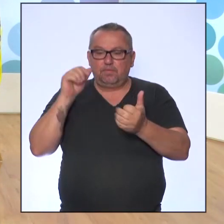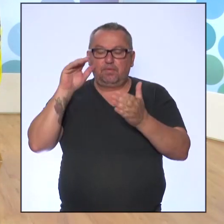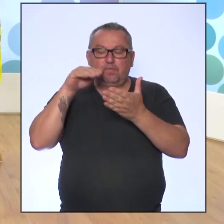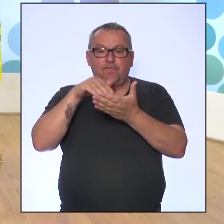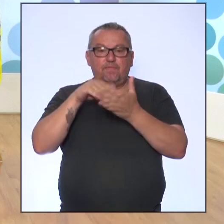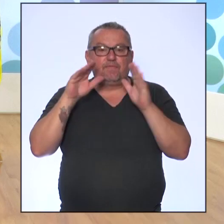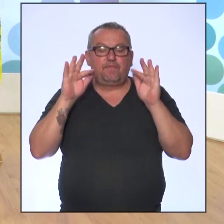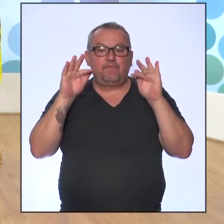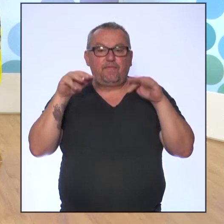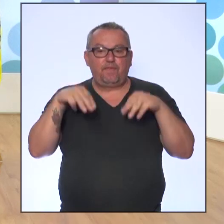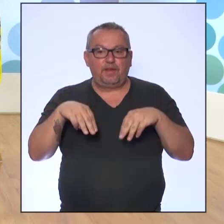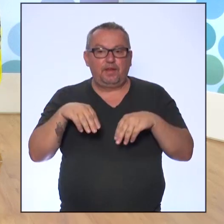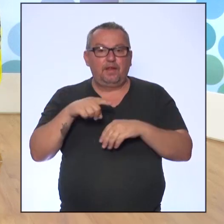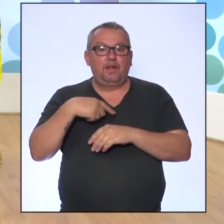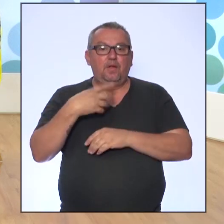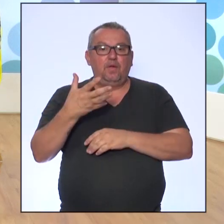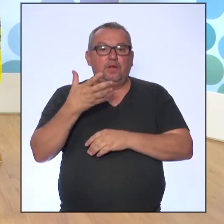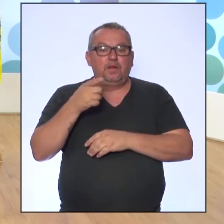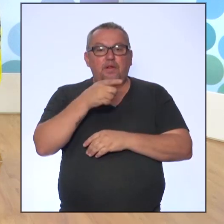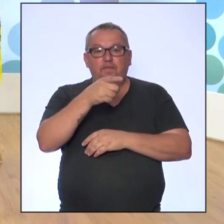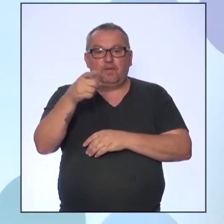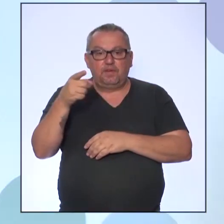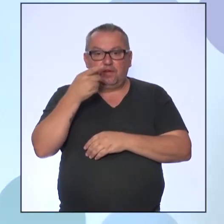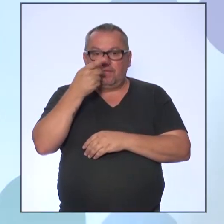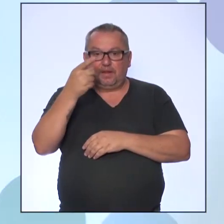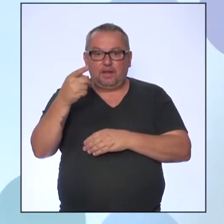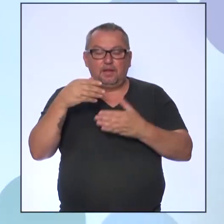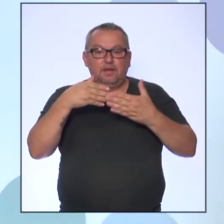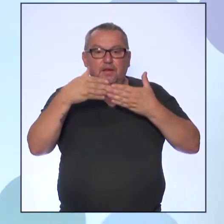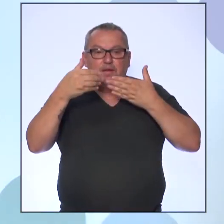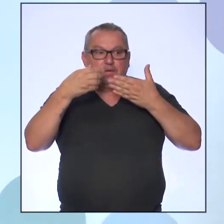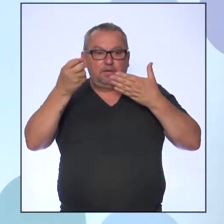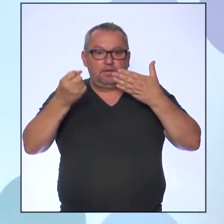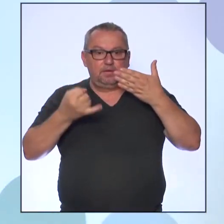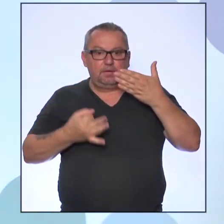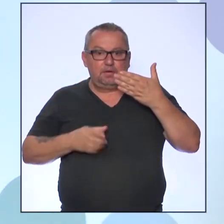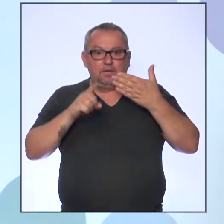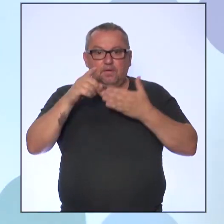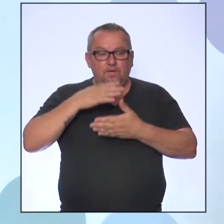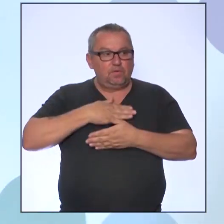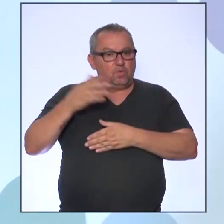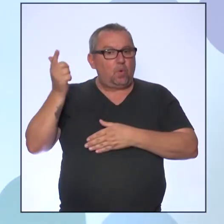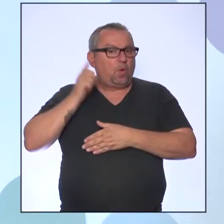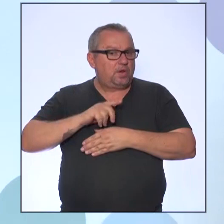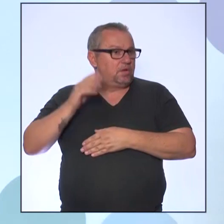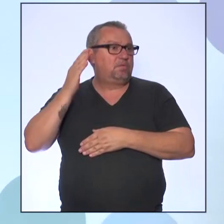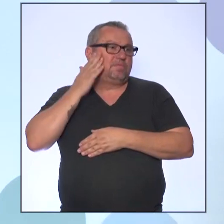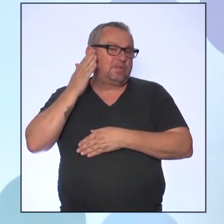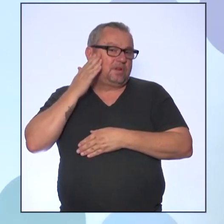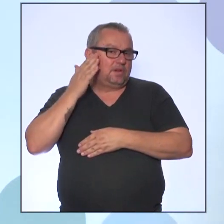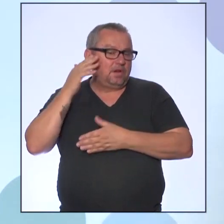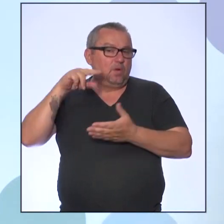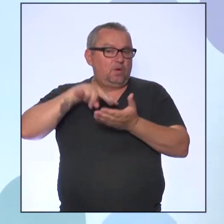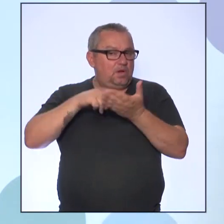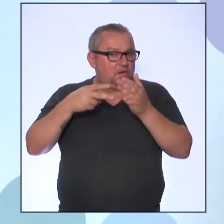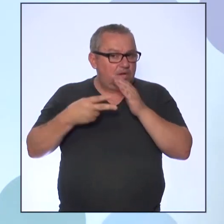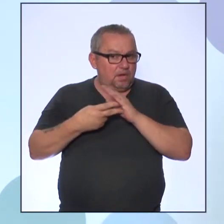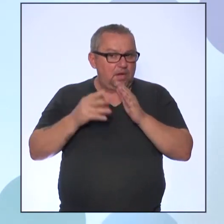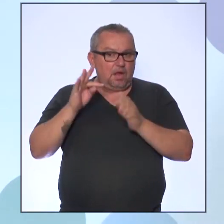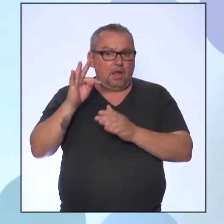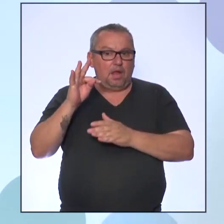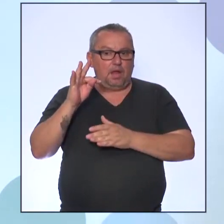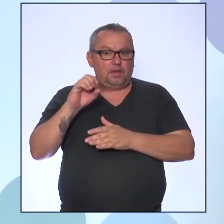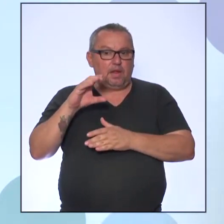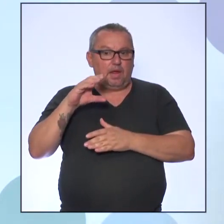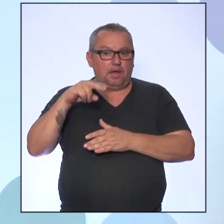O que eu gostaria que vocês falassem aí para a gente no chat é se vocês compreenderam o que é técnica mesmo, que a gente vai